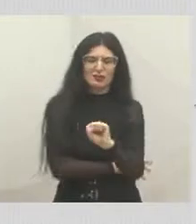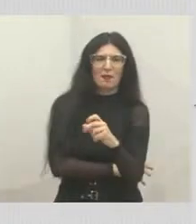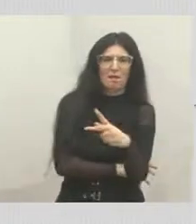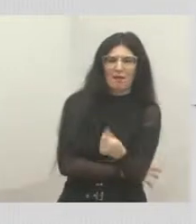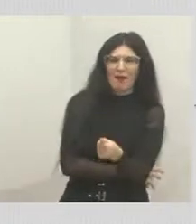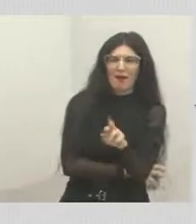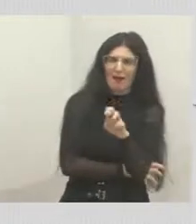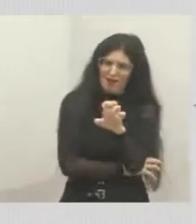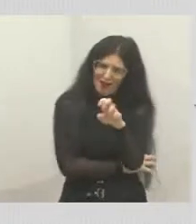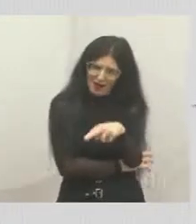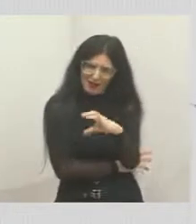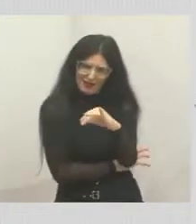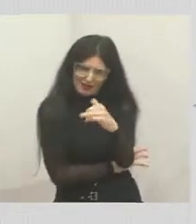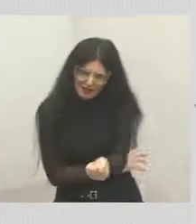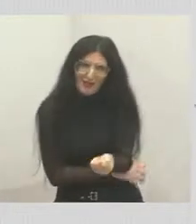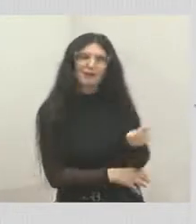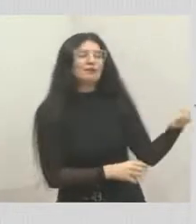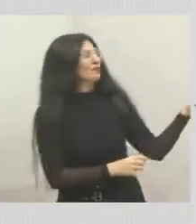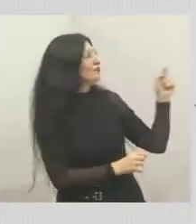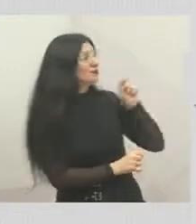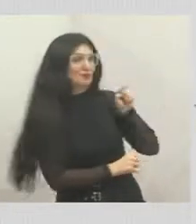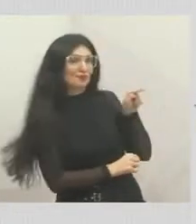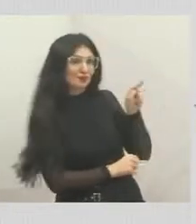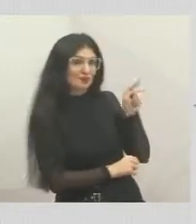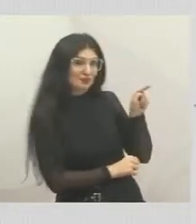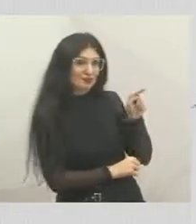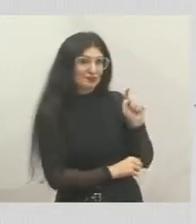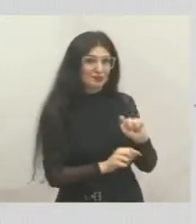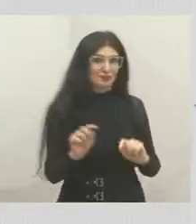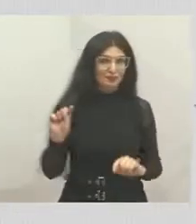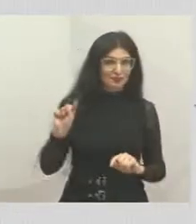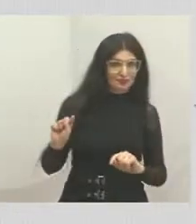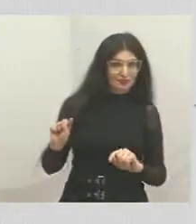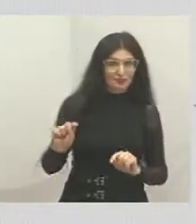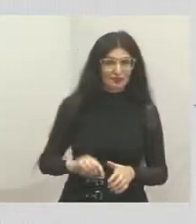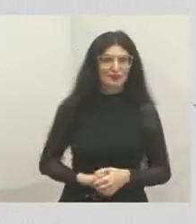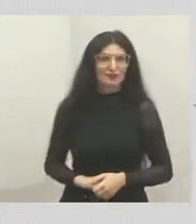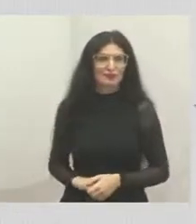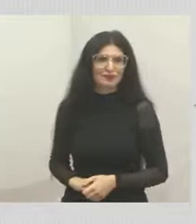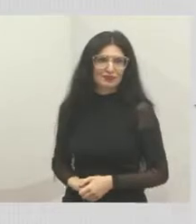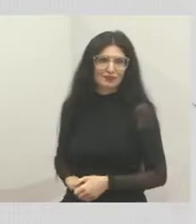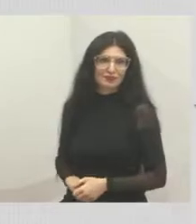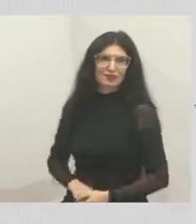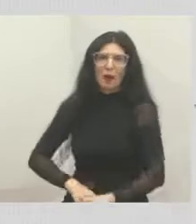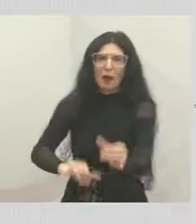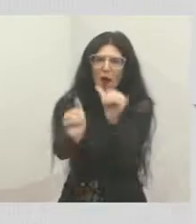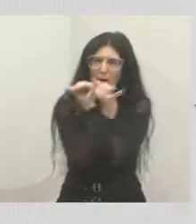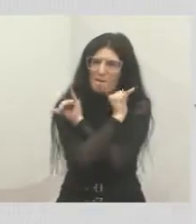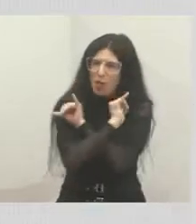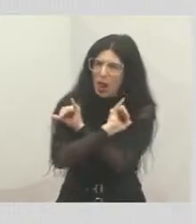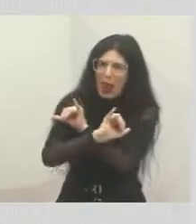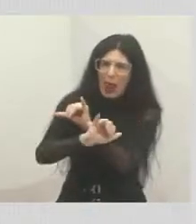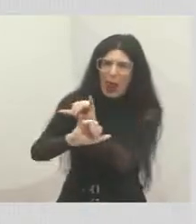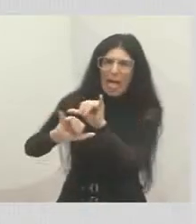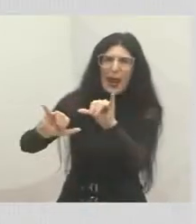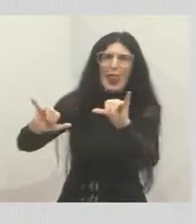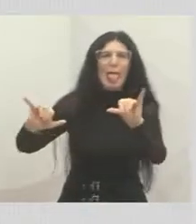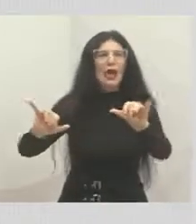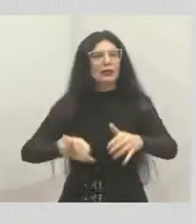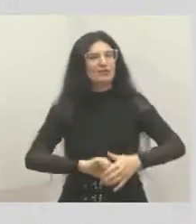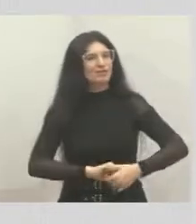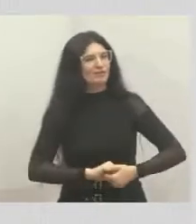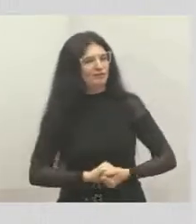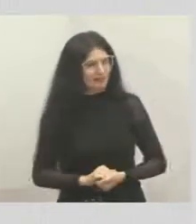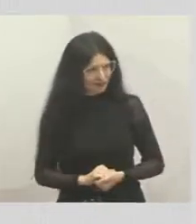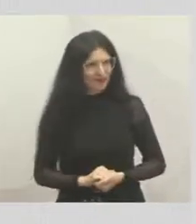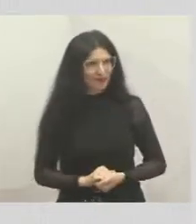vocês vão parar nesta tela, o internauta ou quem está em casa, e vai clicar em Publicações.